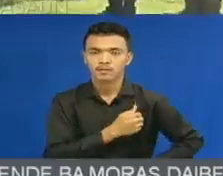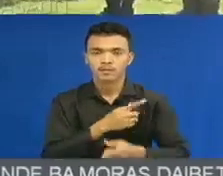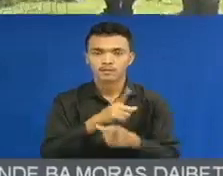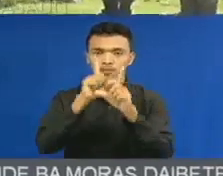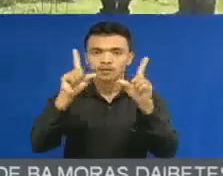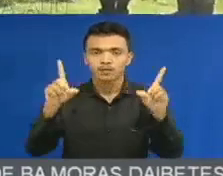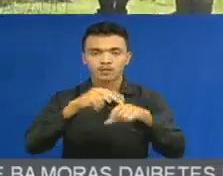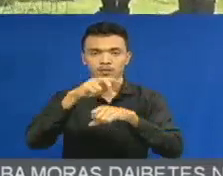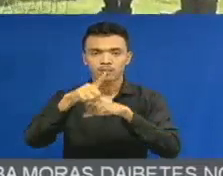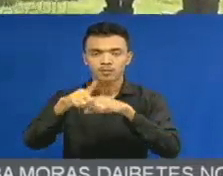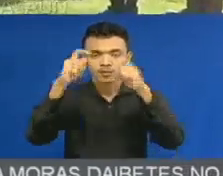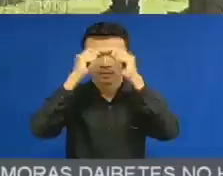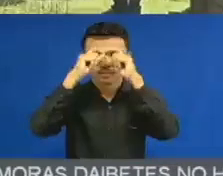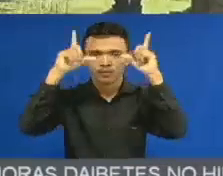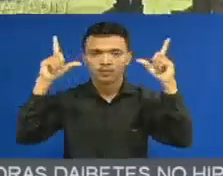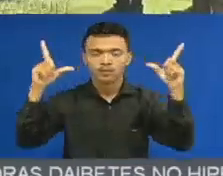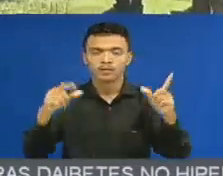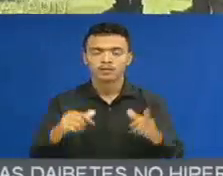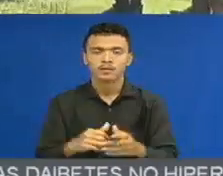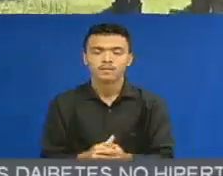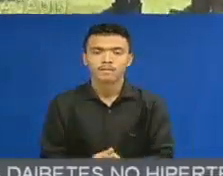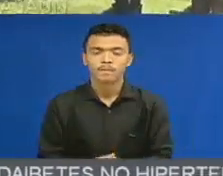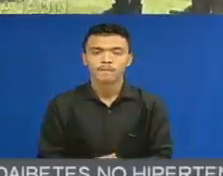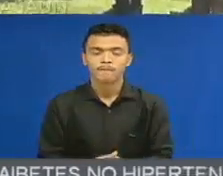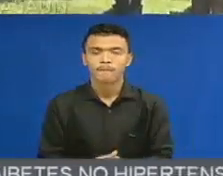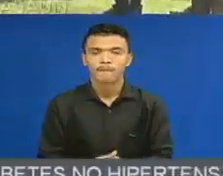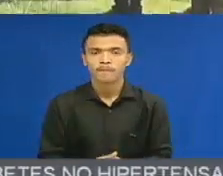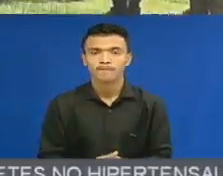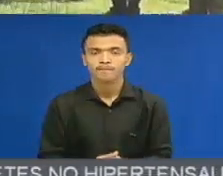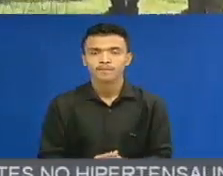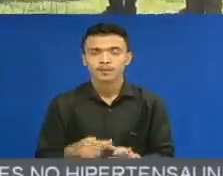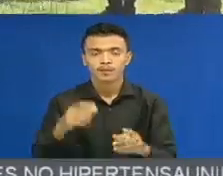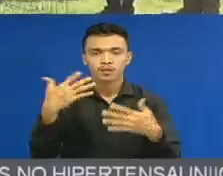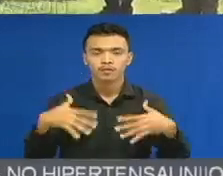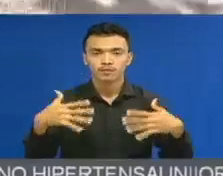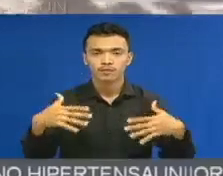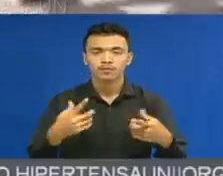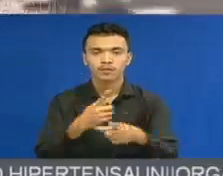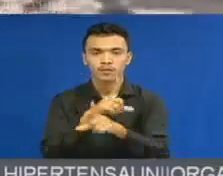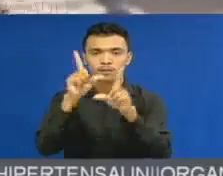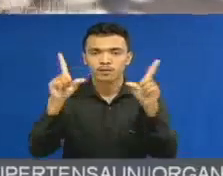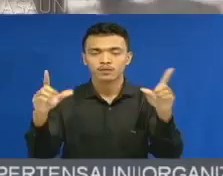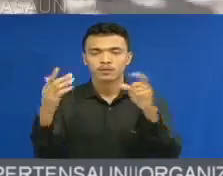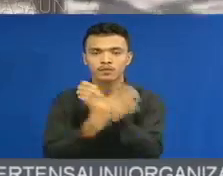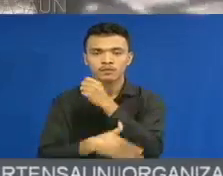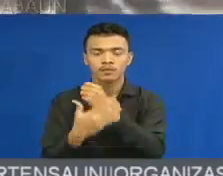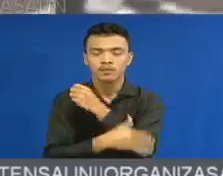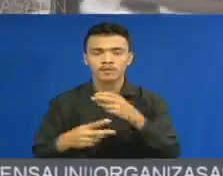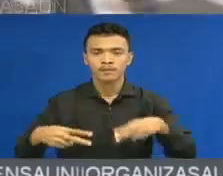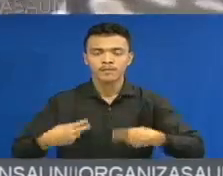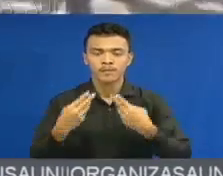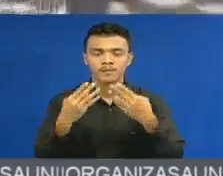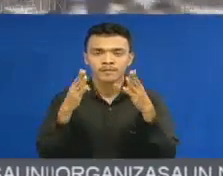Nacional Timor Leste ka Valentil Ninian. Tamba durante funu ba libertação pátria asuain